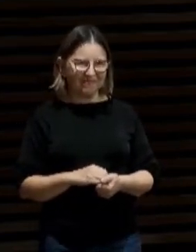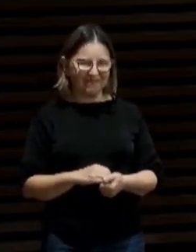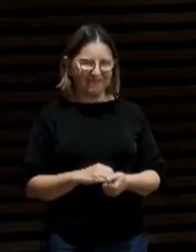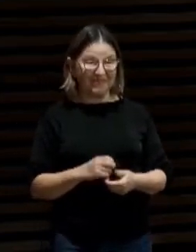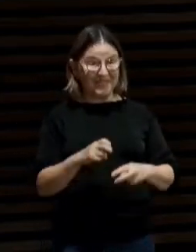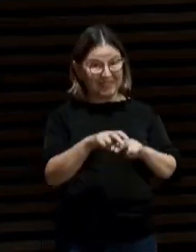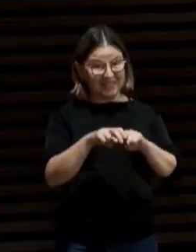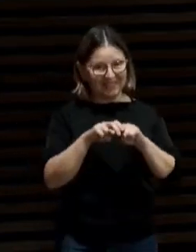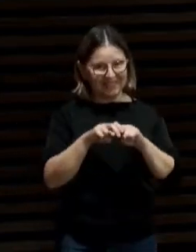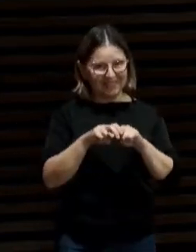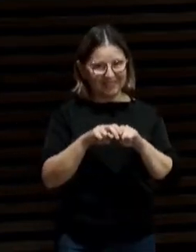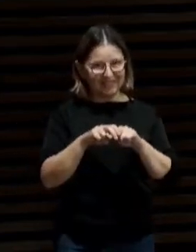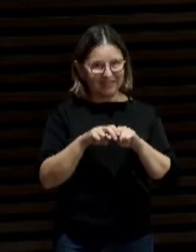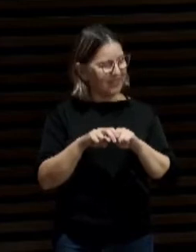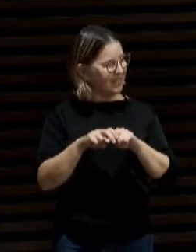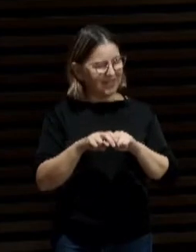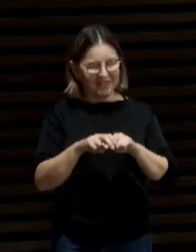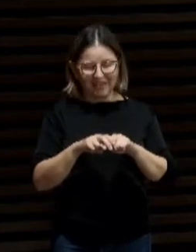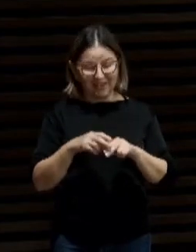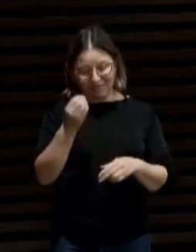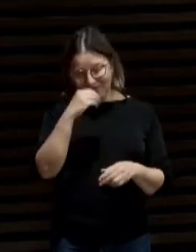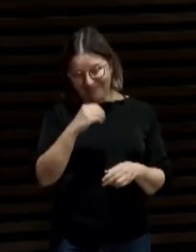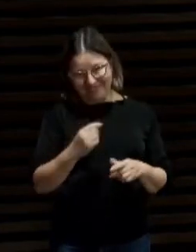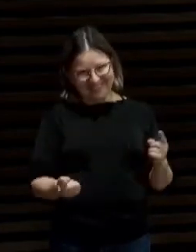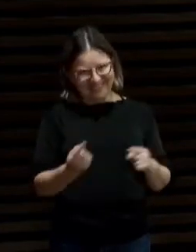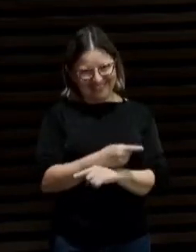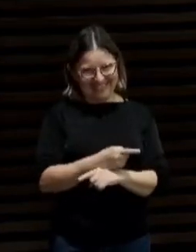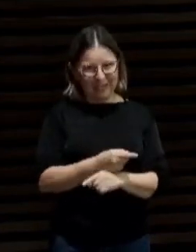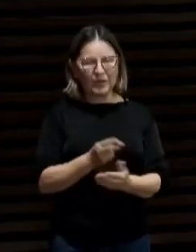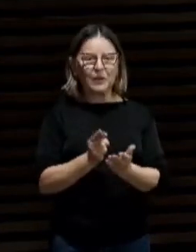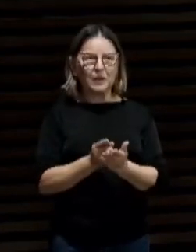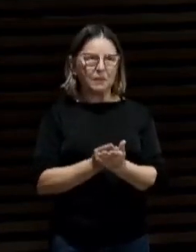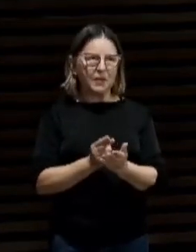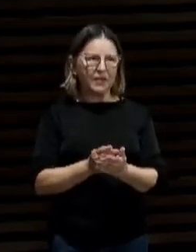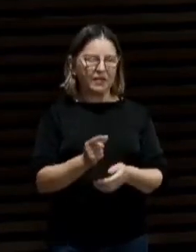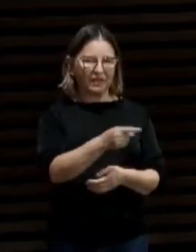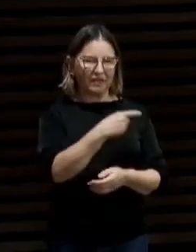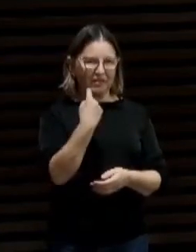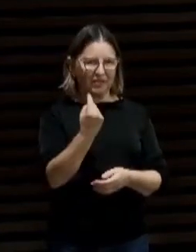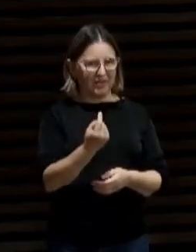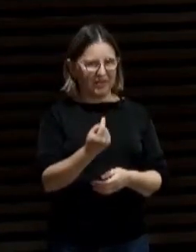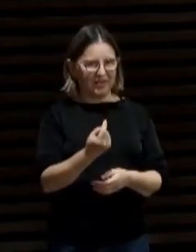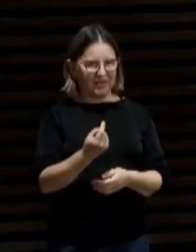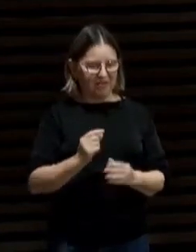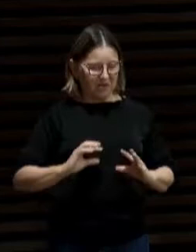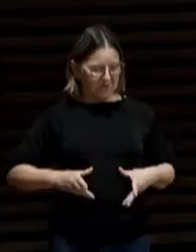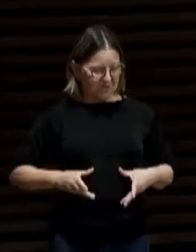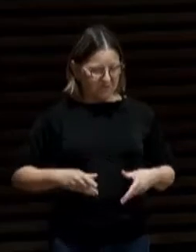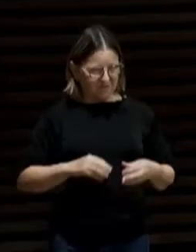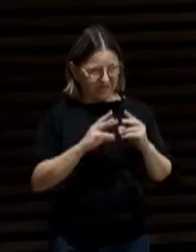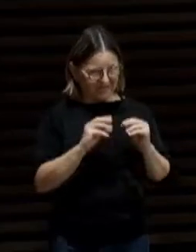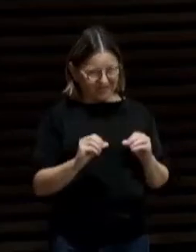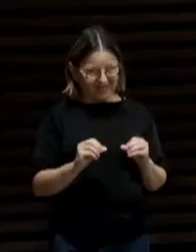Por isso, não desanimamos. Pelo contrário, mesmo que o nosso homem exterior se corrompa, contudo,